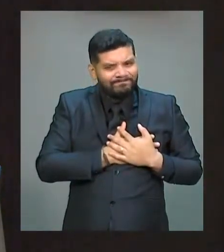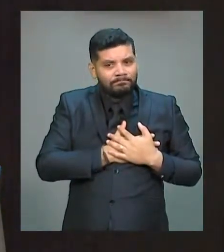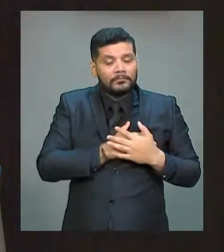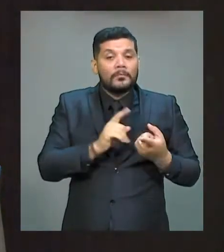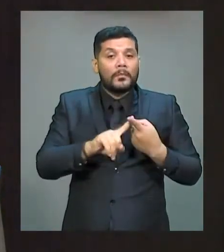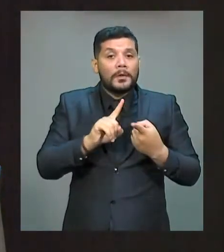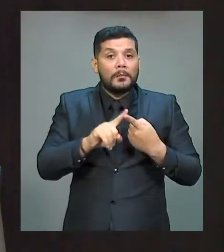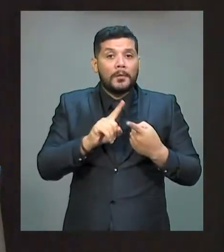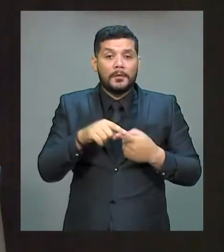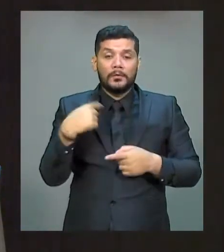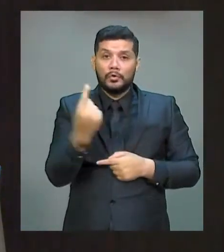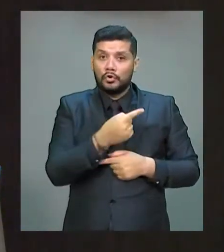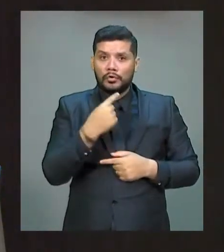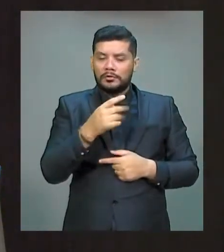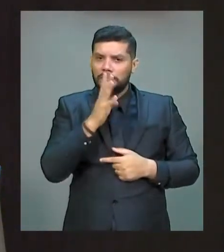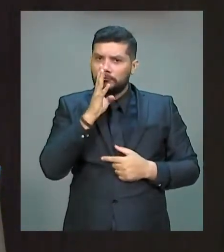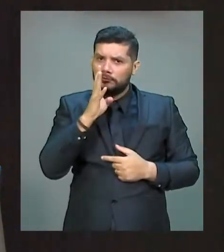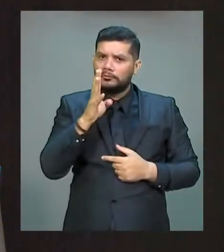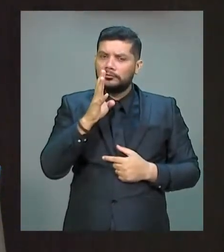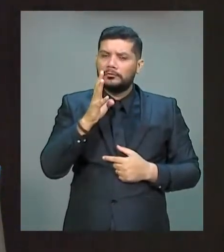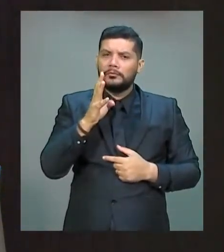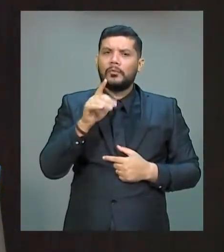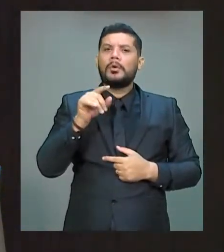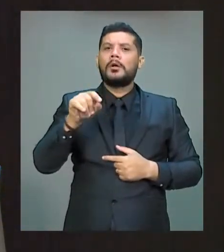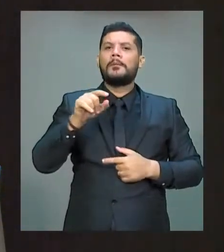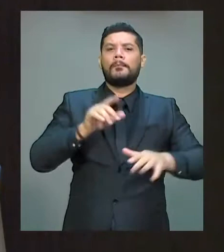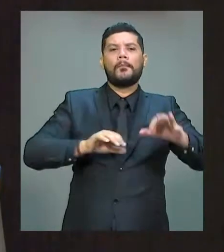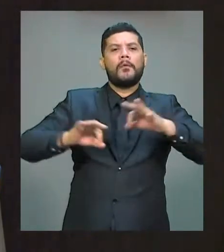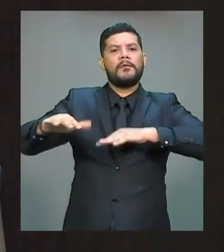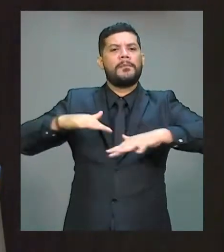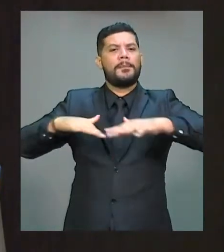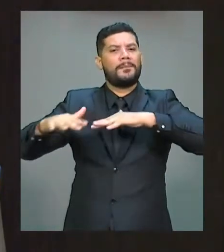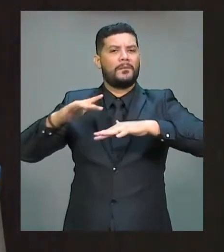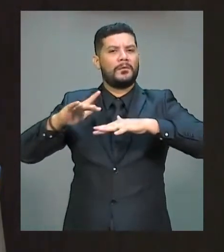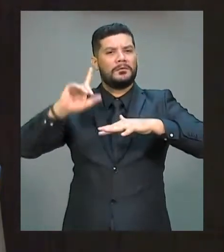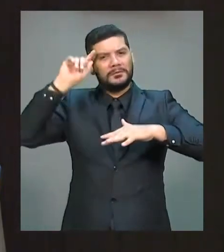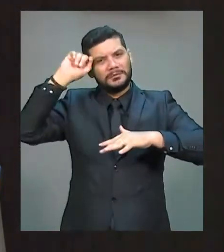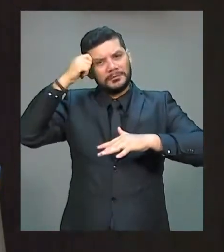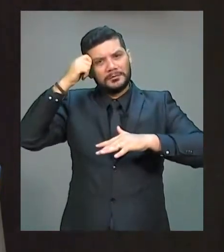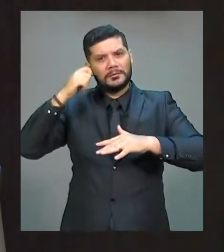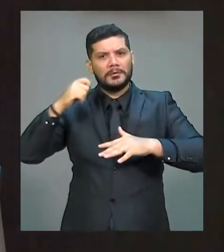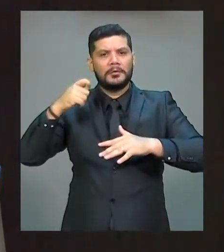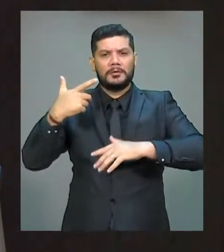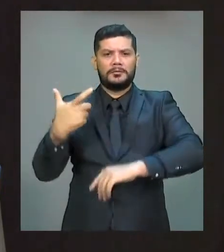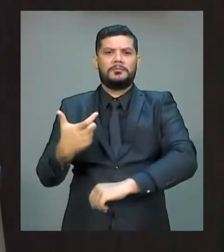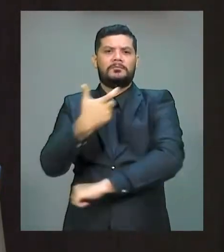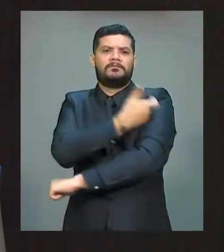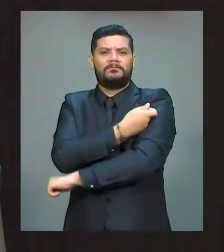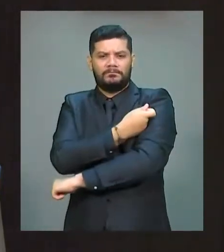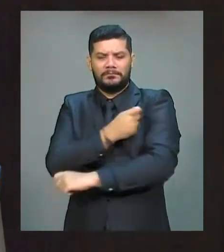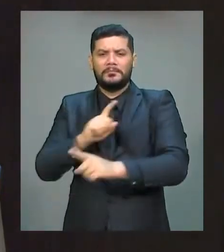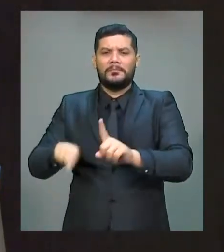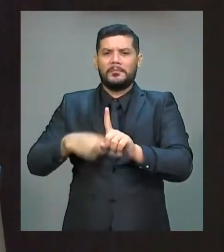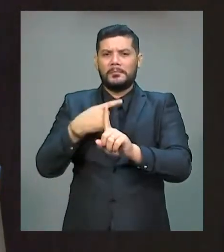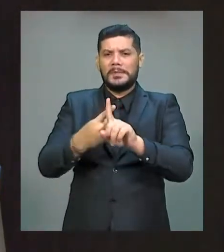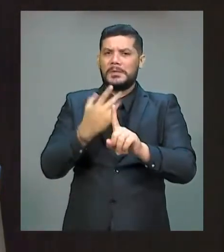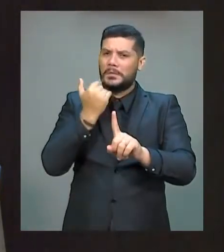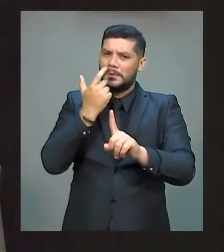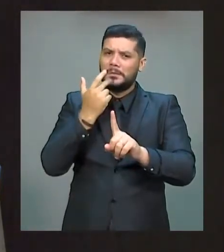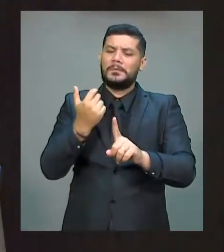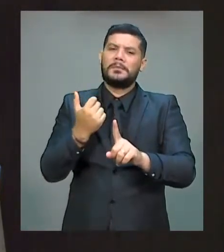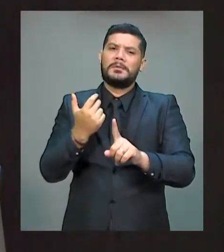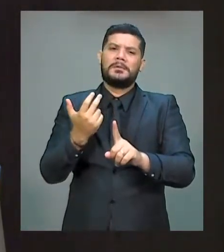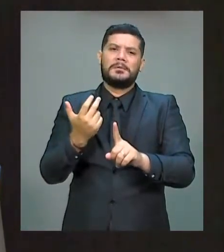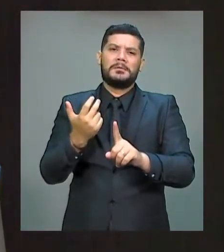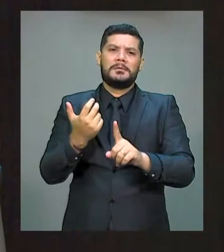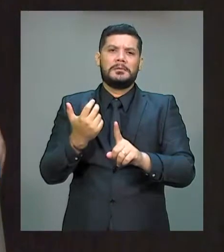Coalizão Negra por Direitos está a nos dizer, senhor presidente. Vacina e renda básica. Senhor